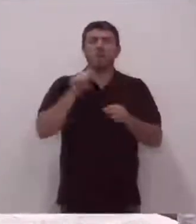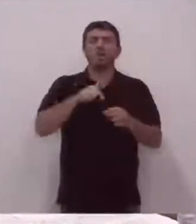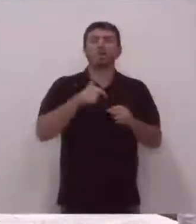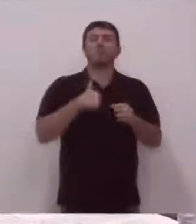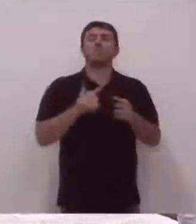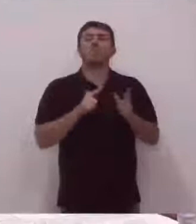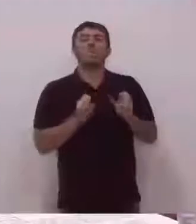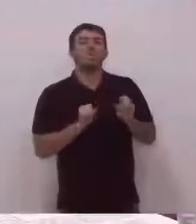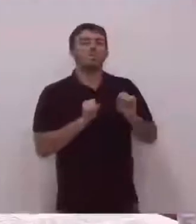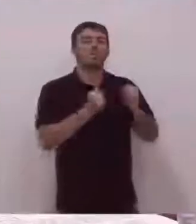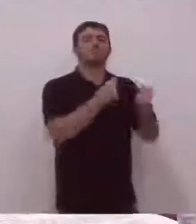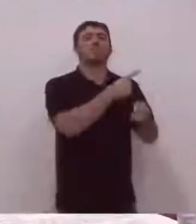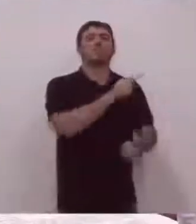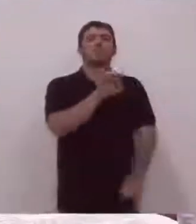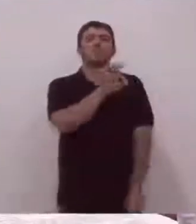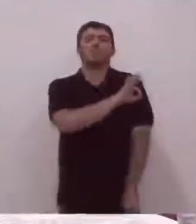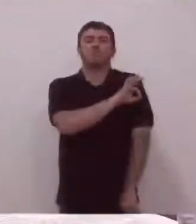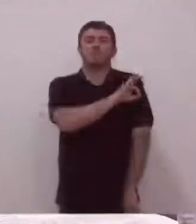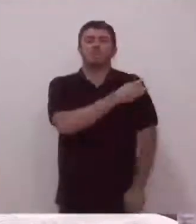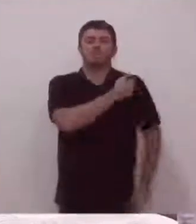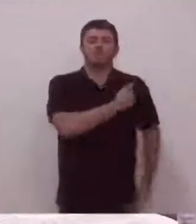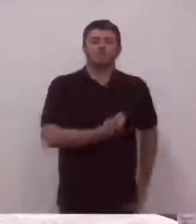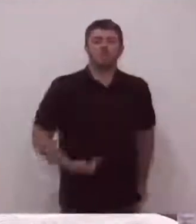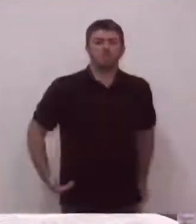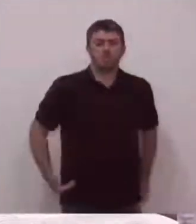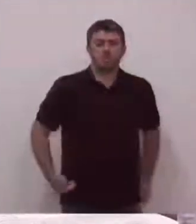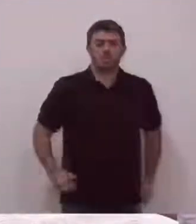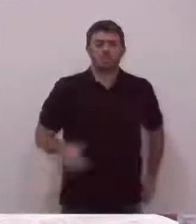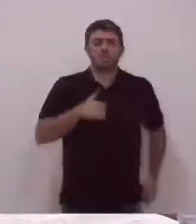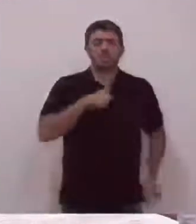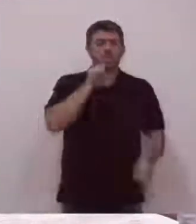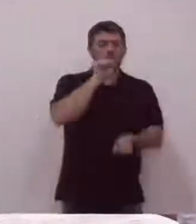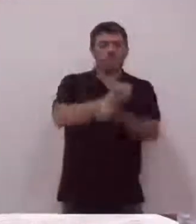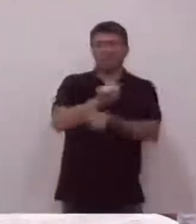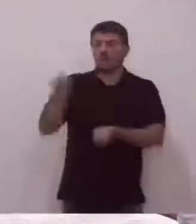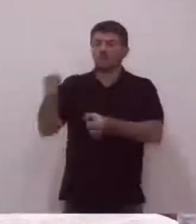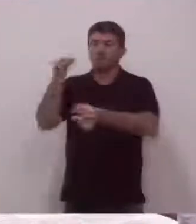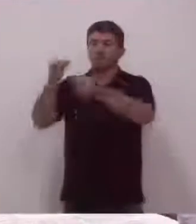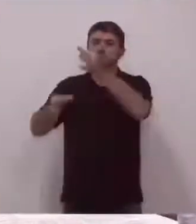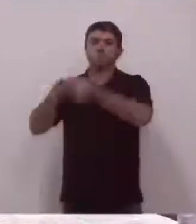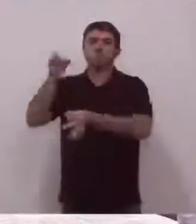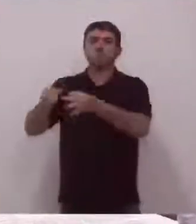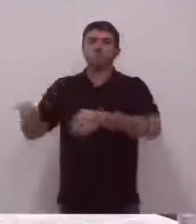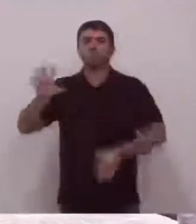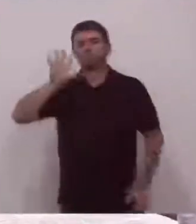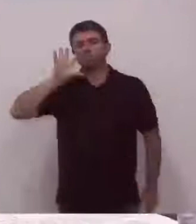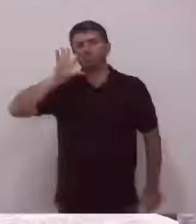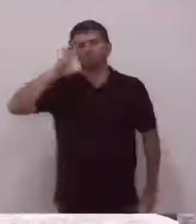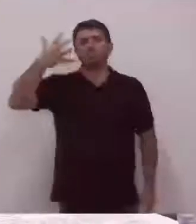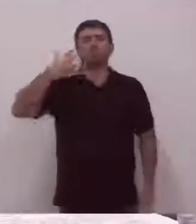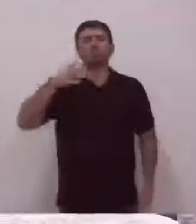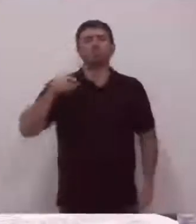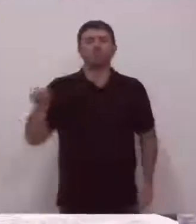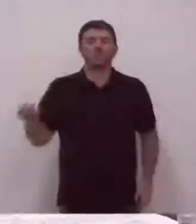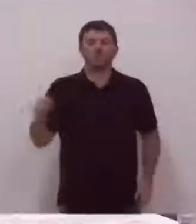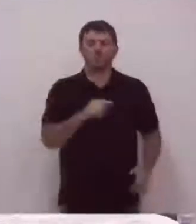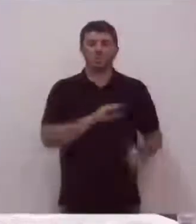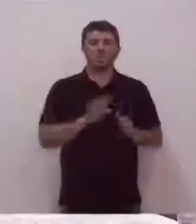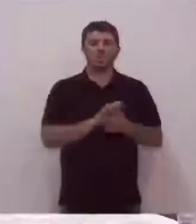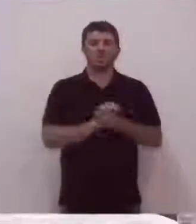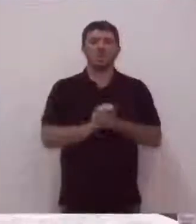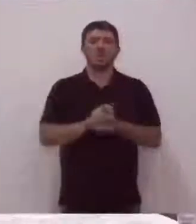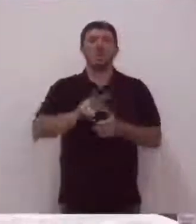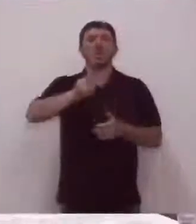governo, e a gente espera realmente que a justiça seja feita, né, como foi colocado muito bem. Vai ser julgado, né,